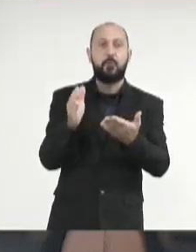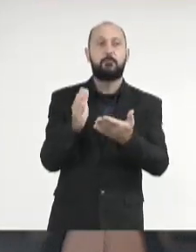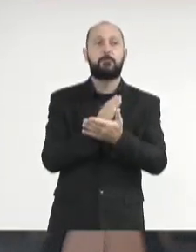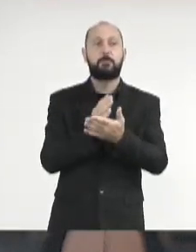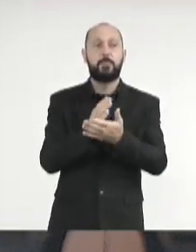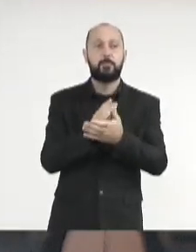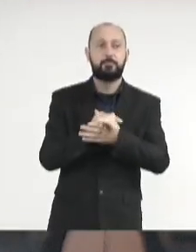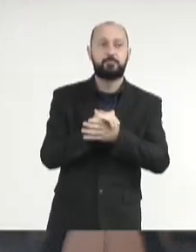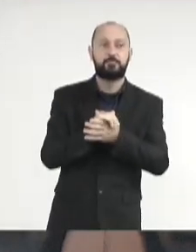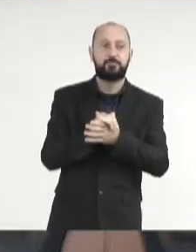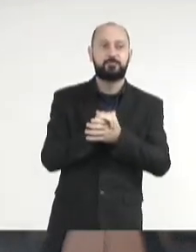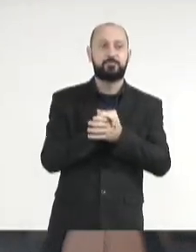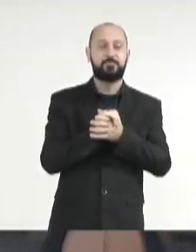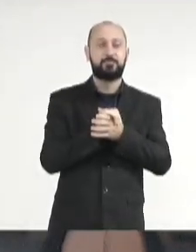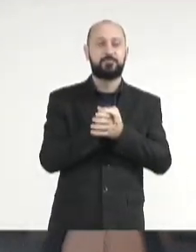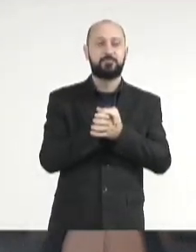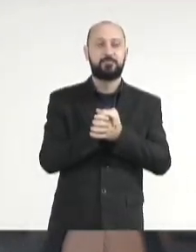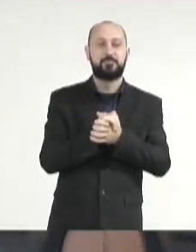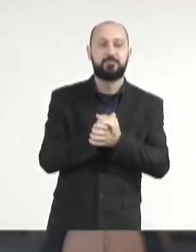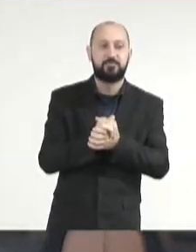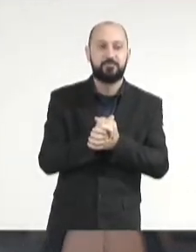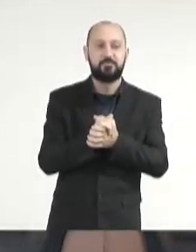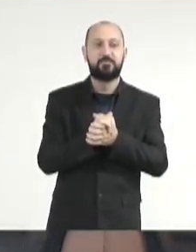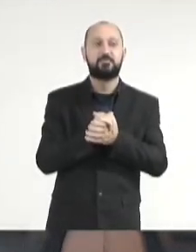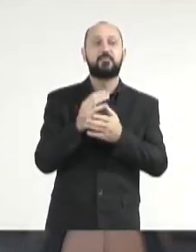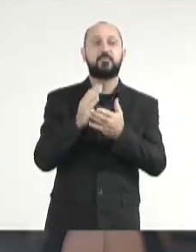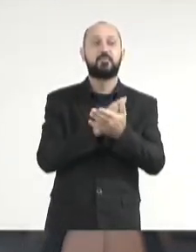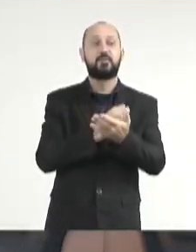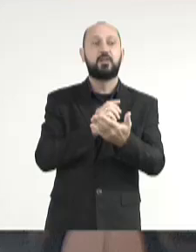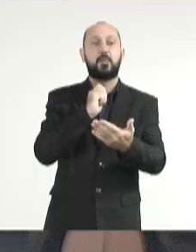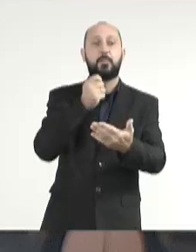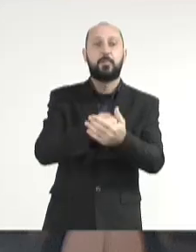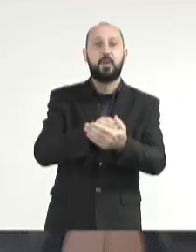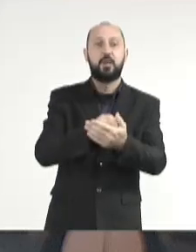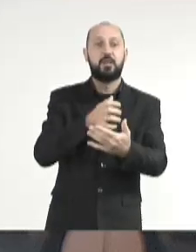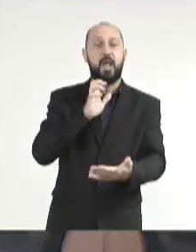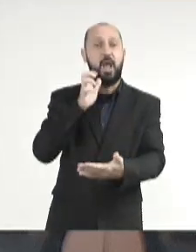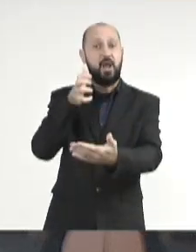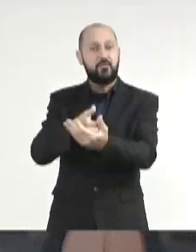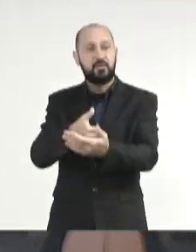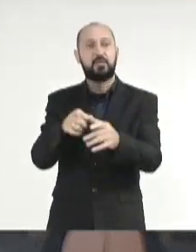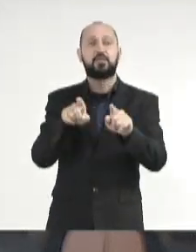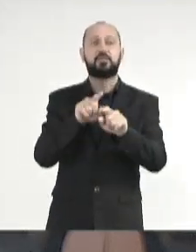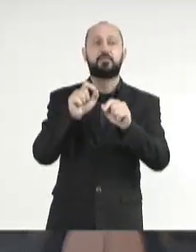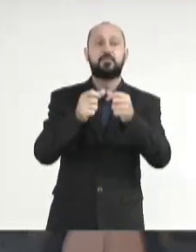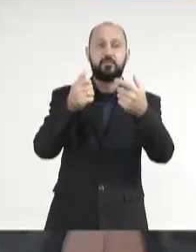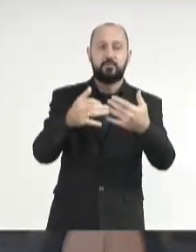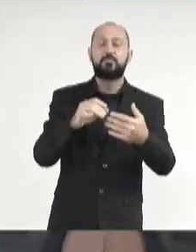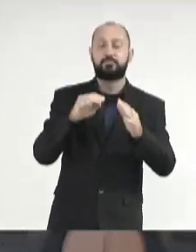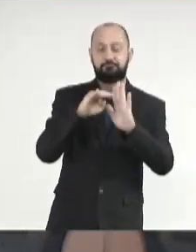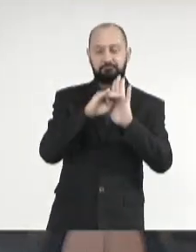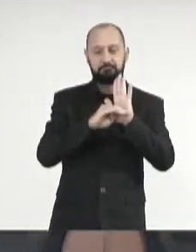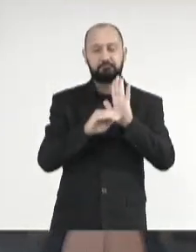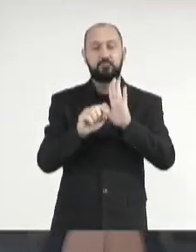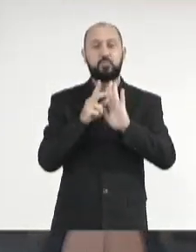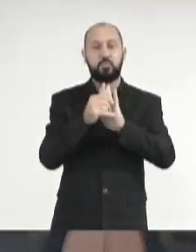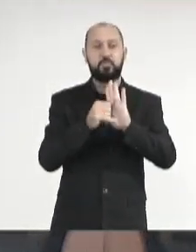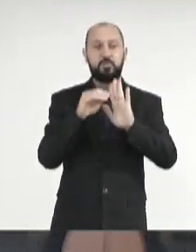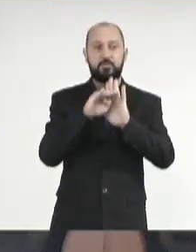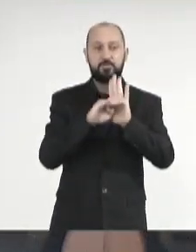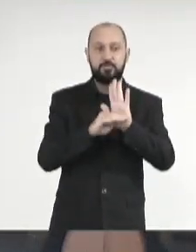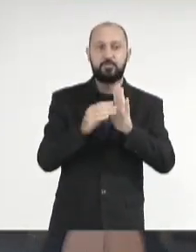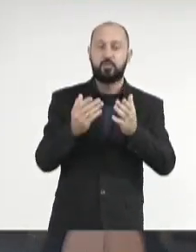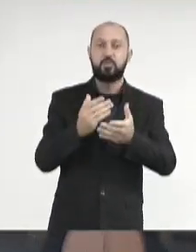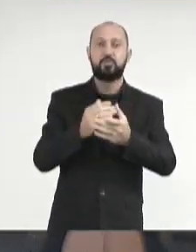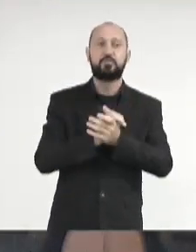de alguns juros para quem realiza esses pagamentos à vista, e vamos falar mais deles já nos projetos que estão